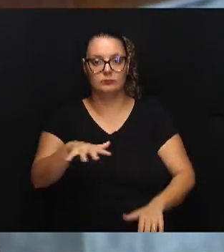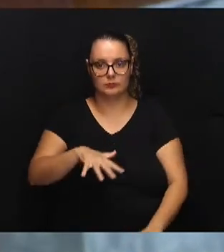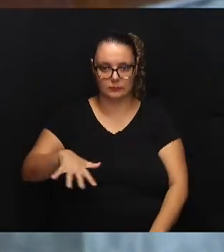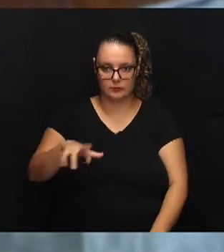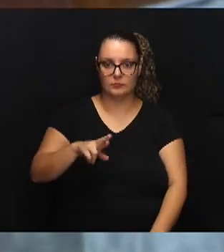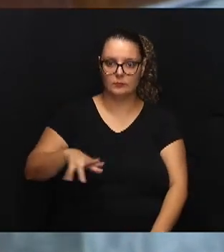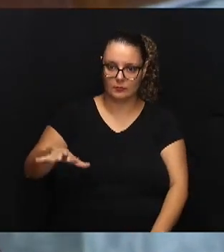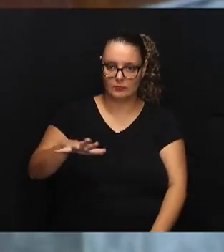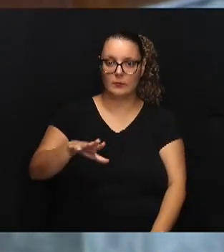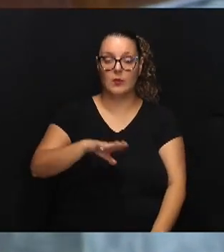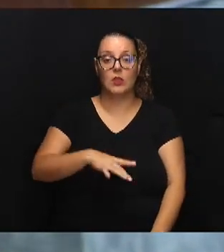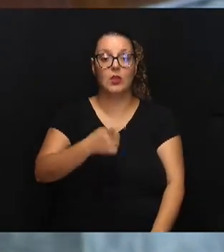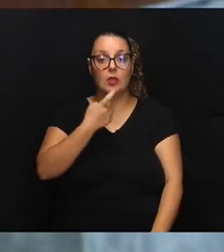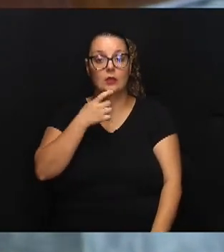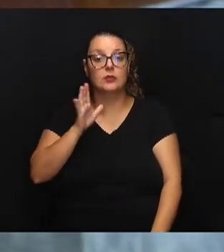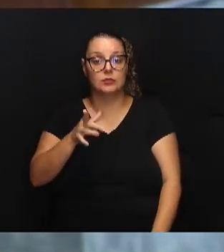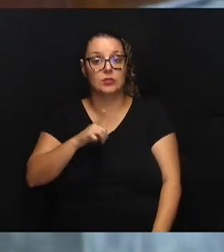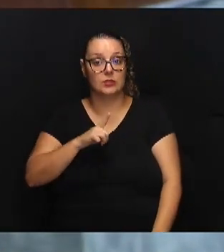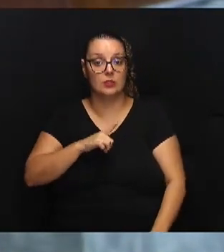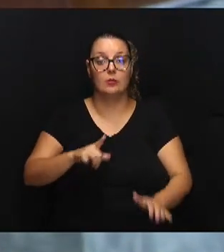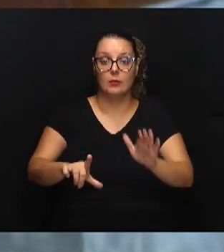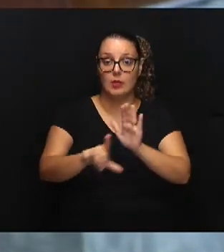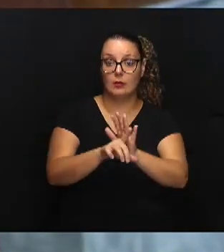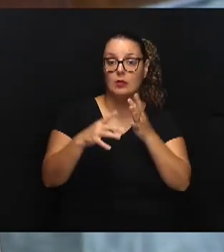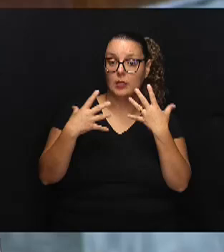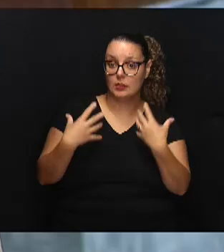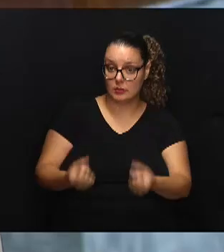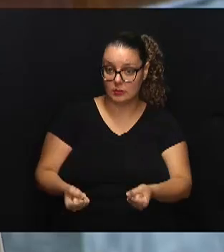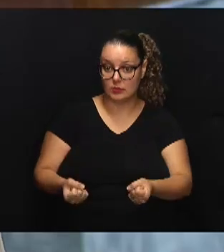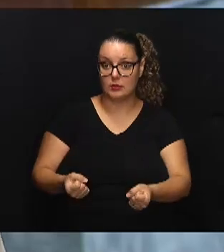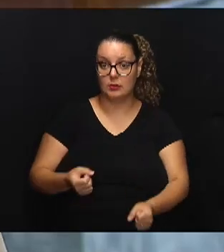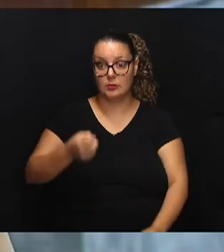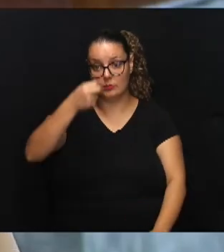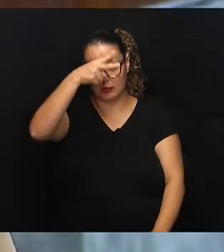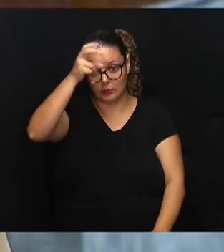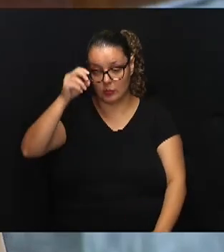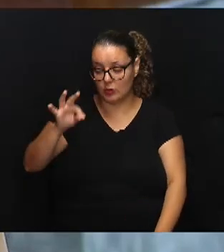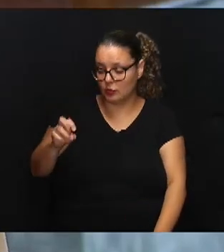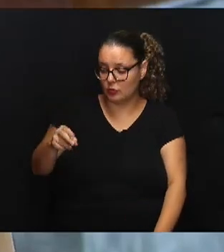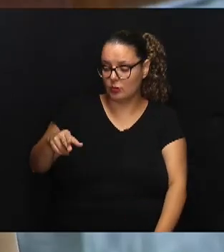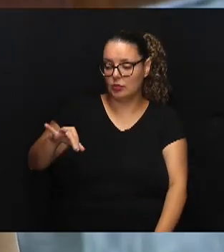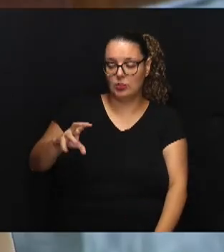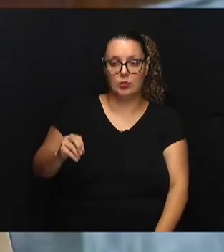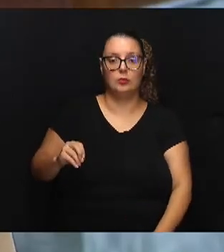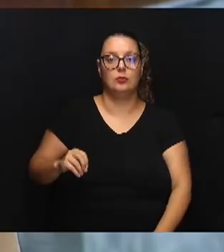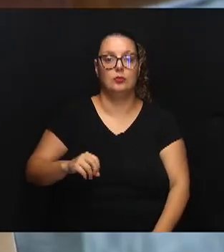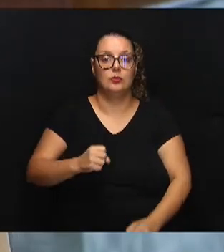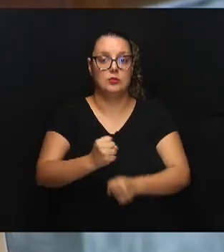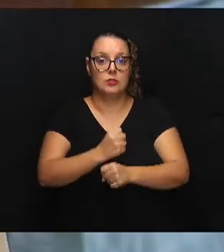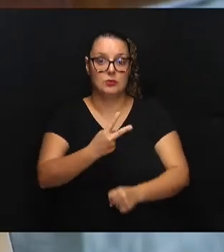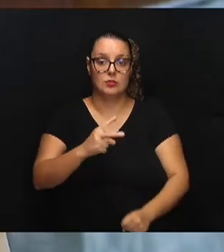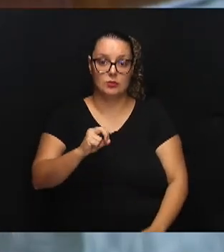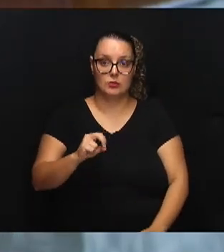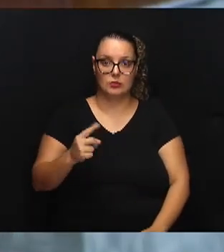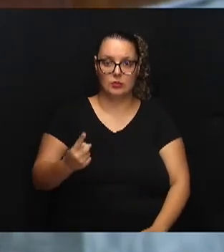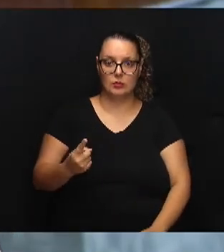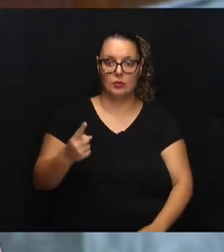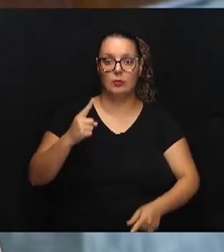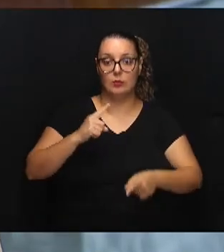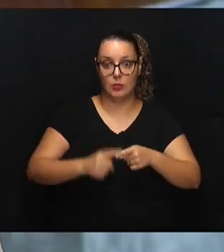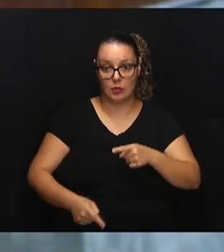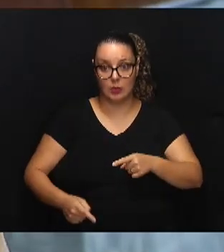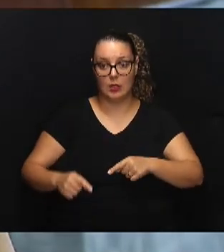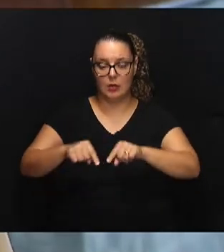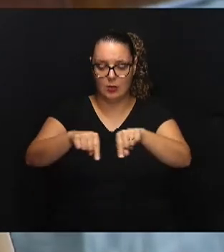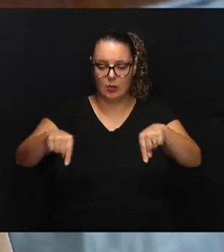Em Campinas já existe uma lei que foi sancionada pelo prefeito Toninho, nos anos 2000, proibindo a instalação de praças de